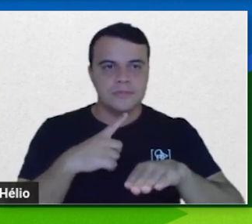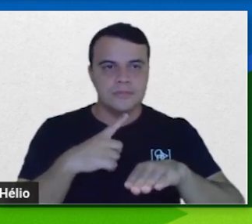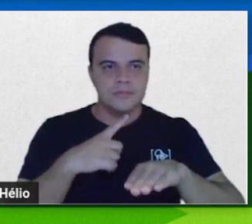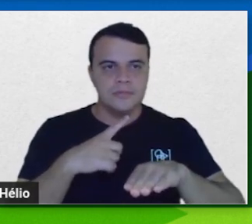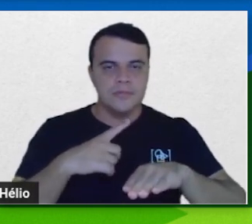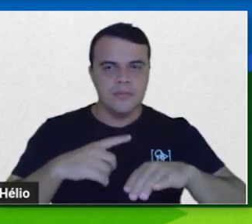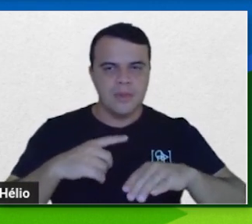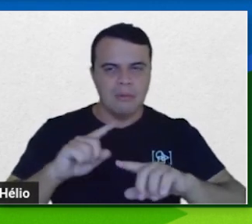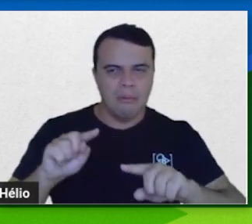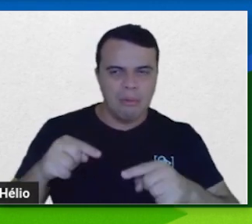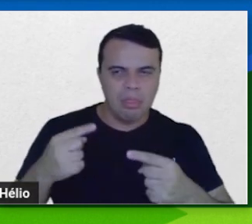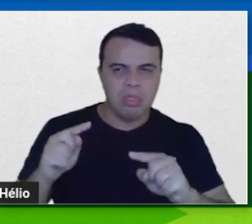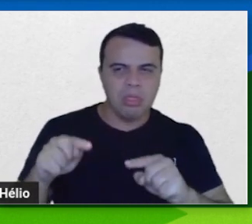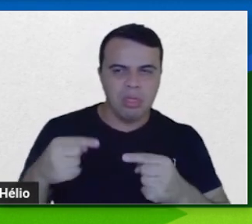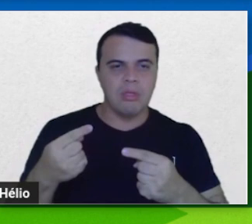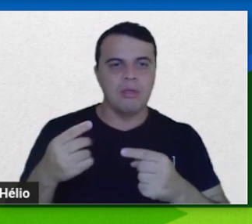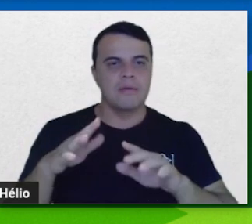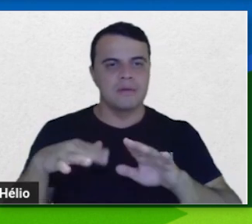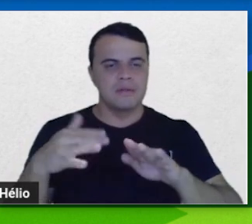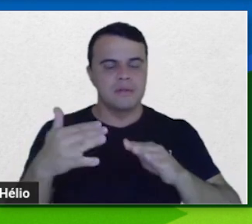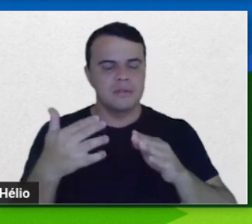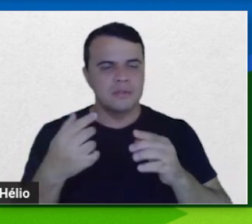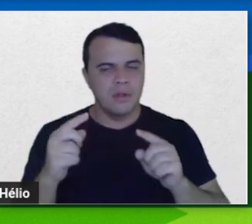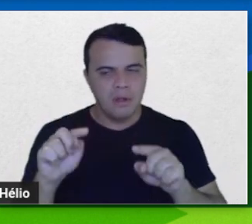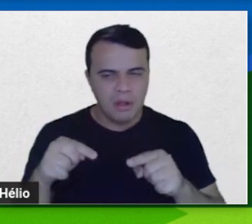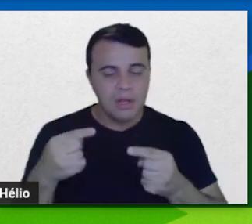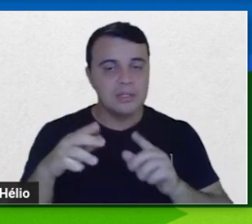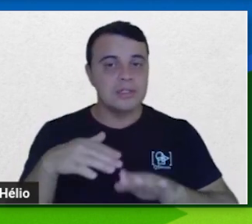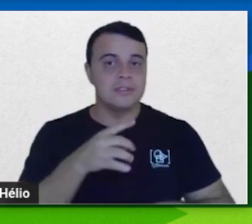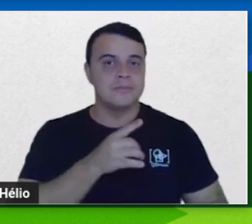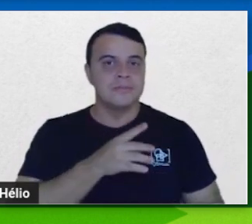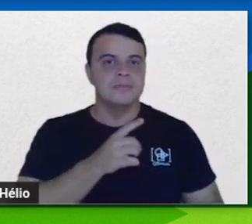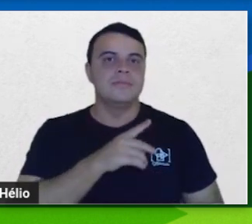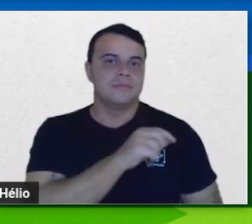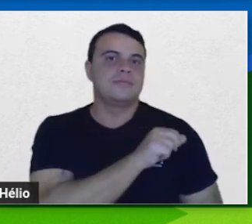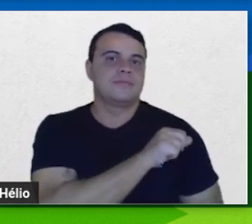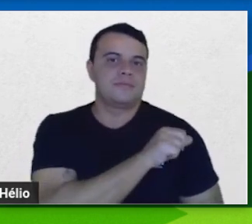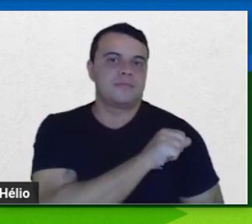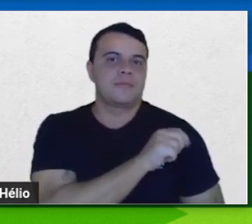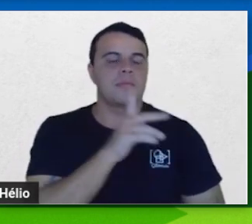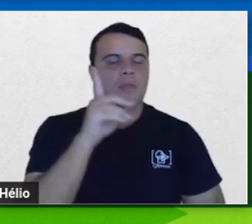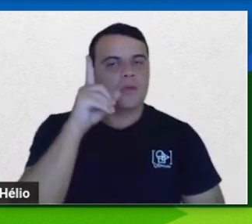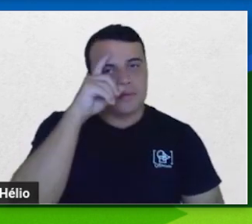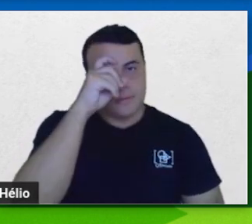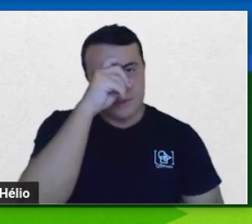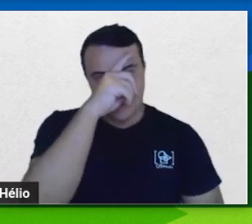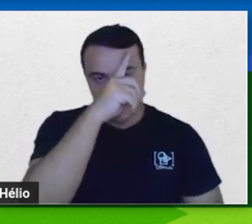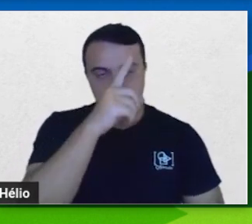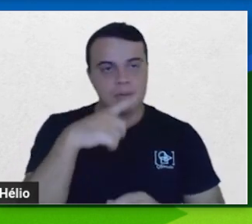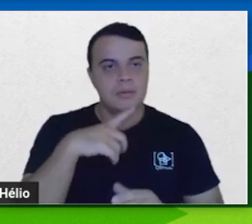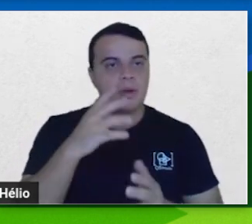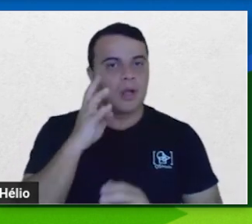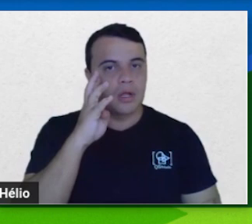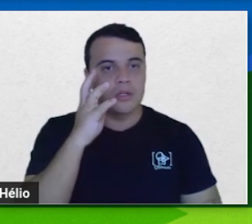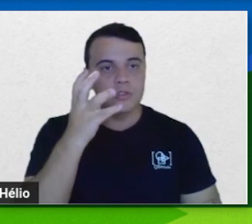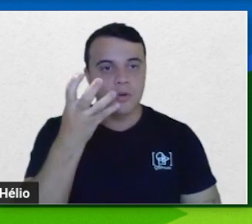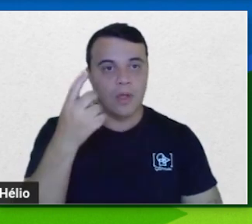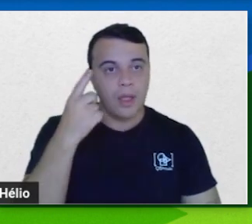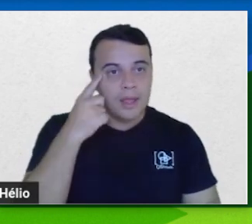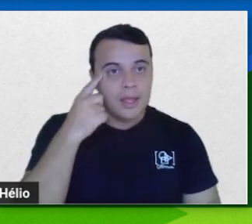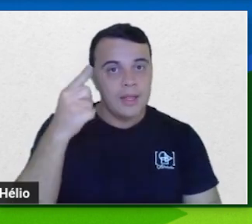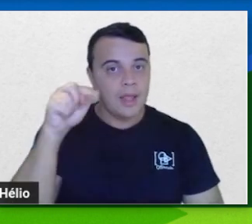sofrer bullying, né? Ser criticado. Então, a gente tem esses desafios para ser quebrados. Então, a ideia